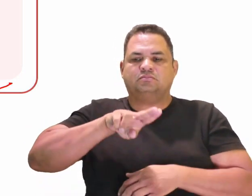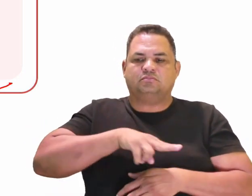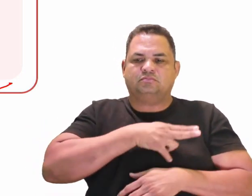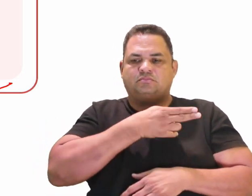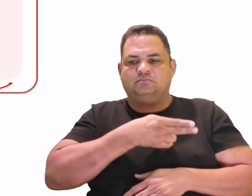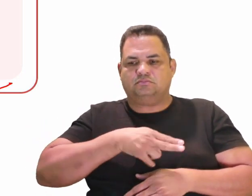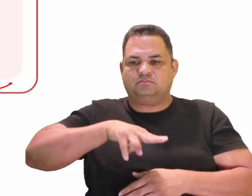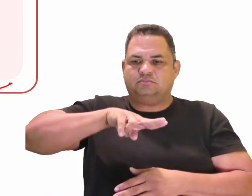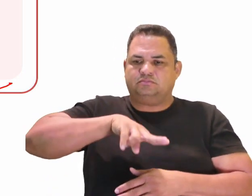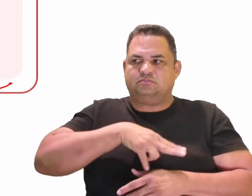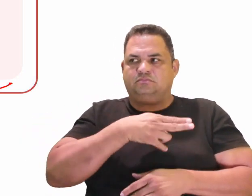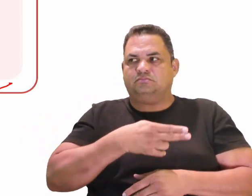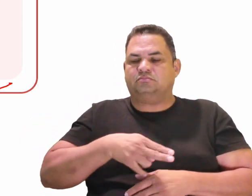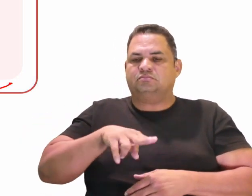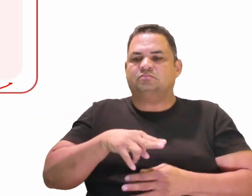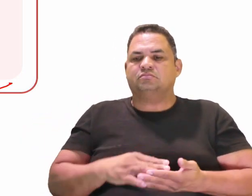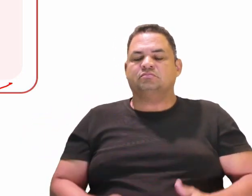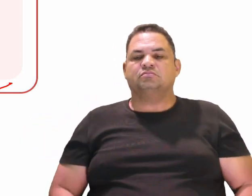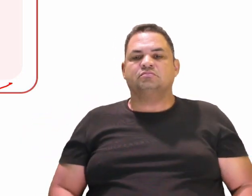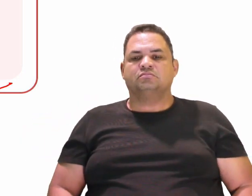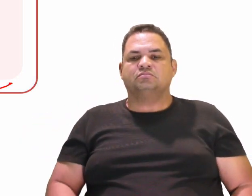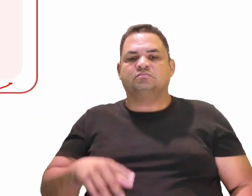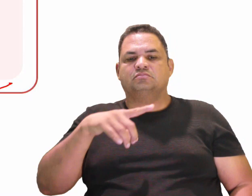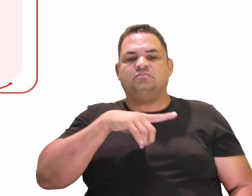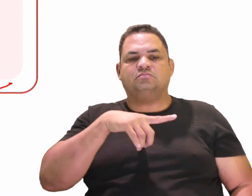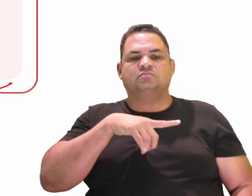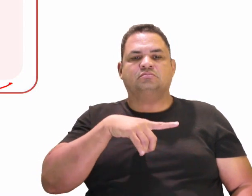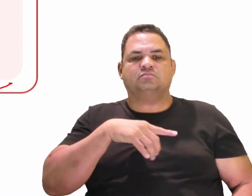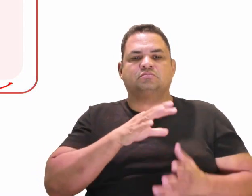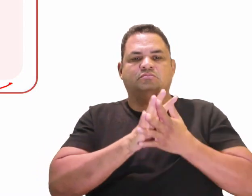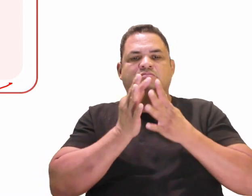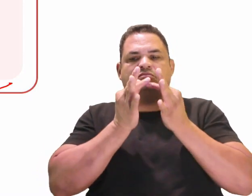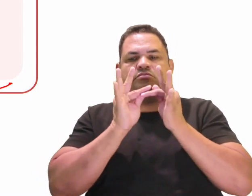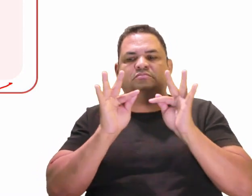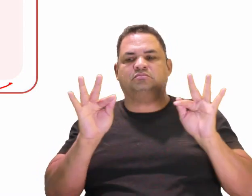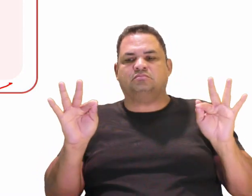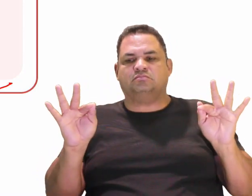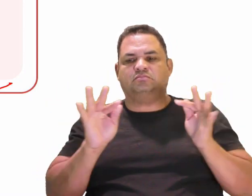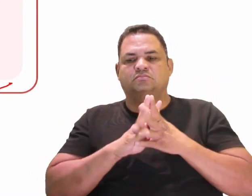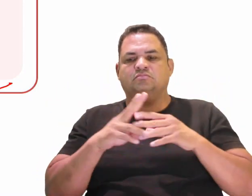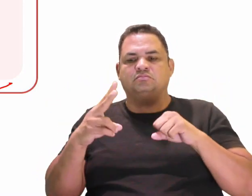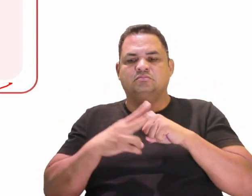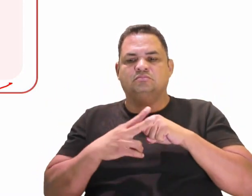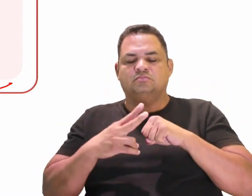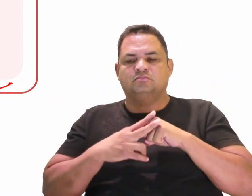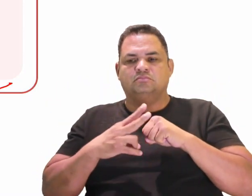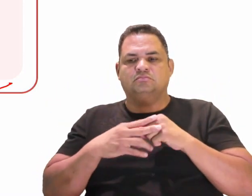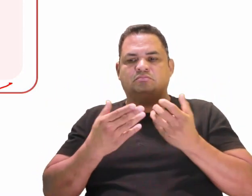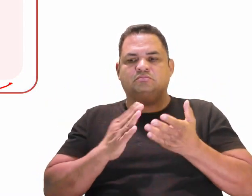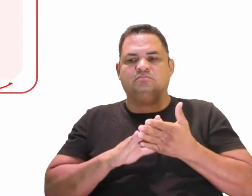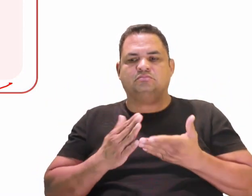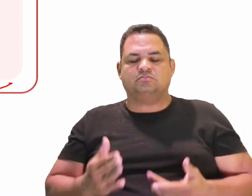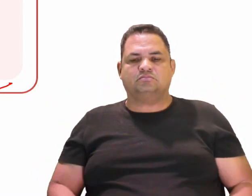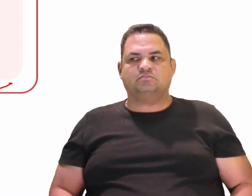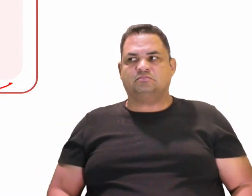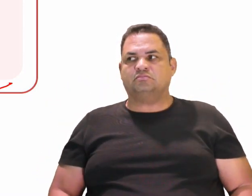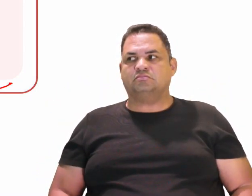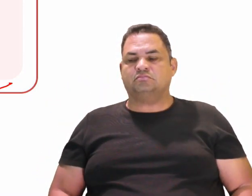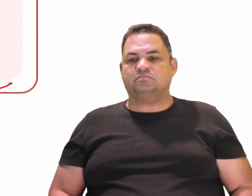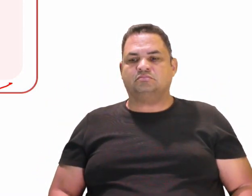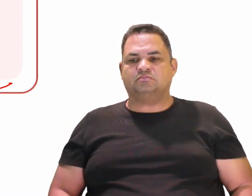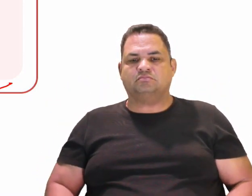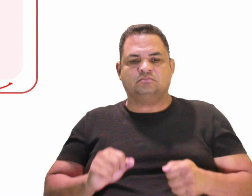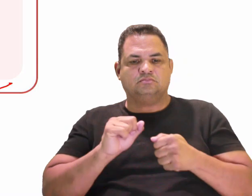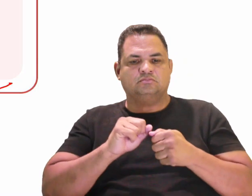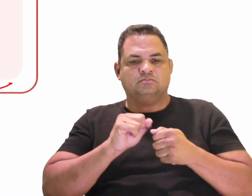skate, andar de skate. E aí temos as frases com o verbo modal can. Então, basicamente, para fazer